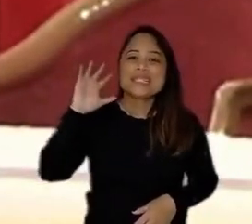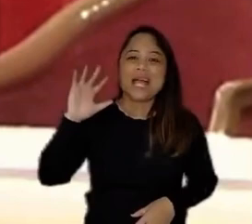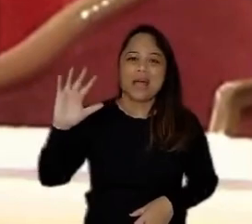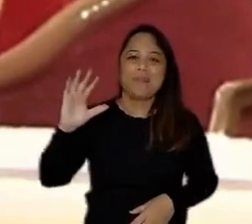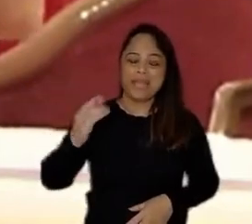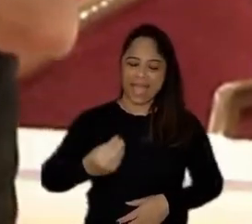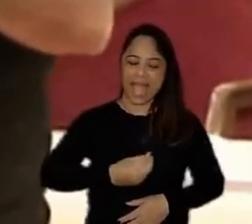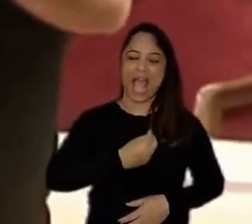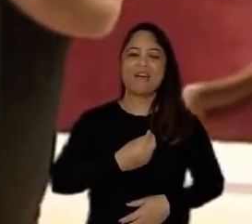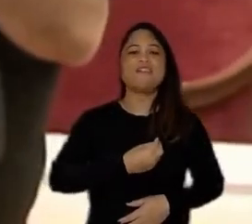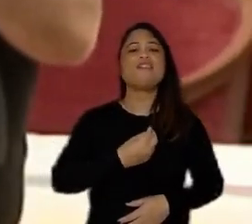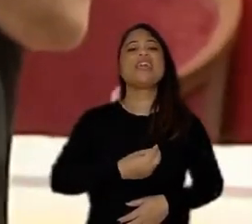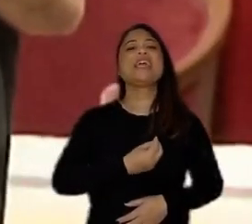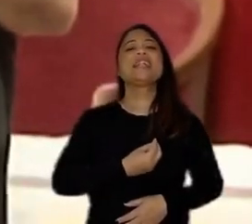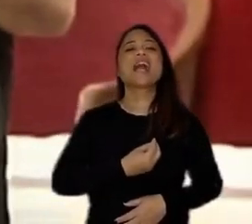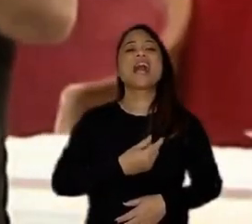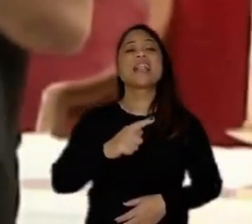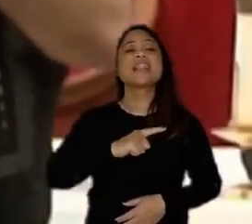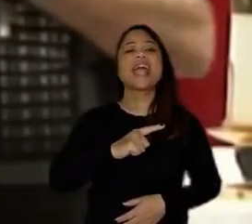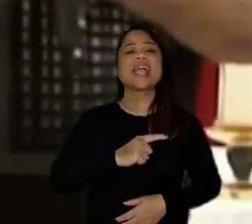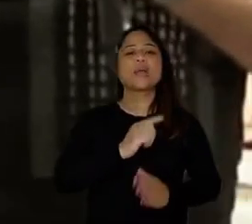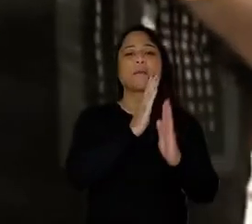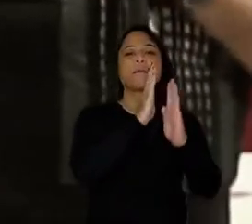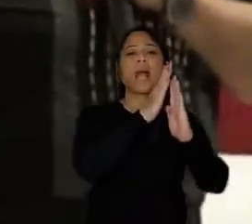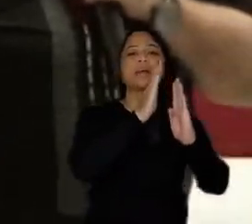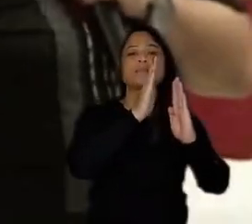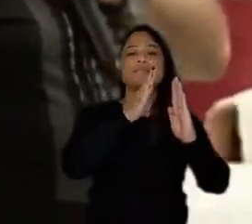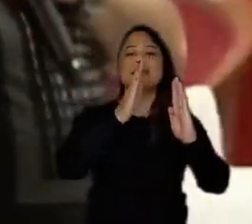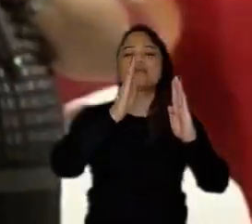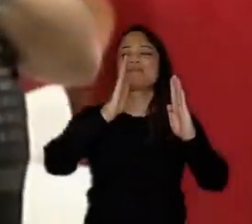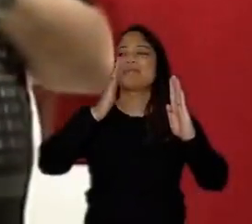vida depende de um processo.